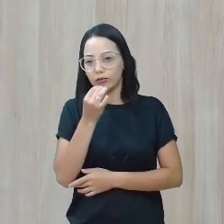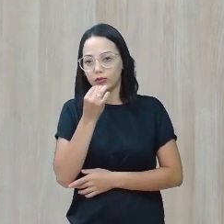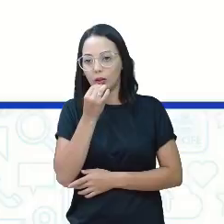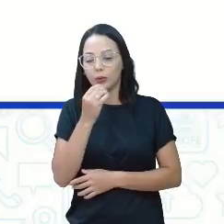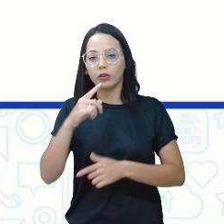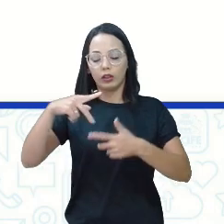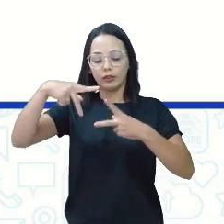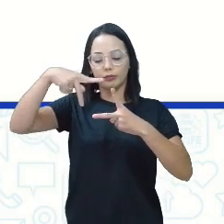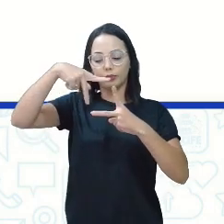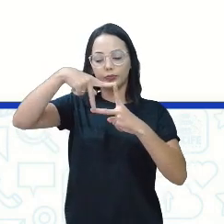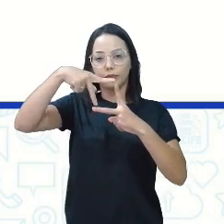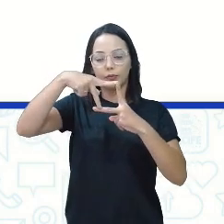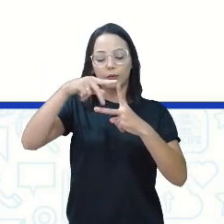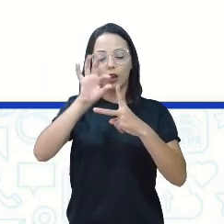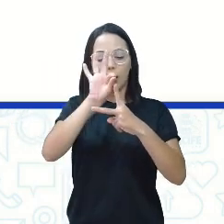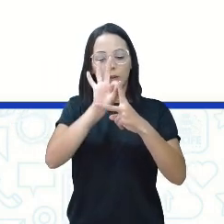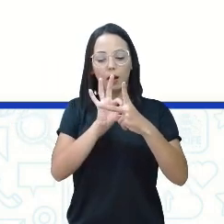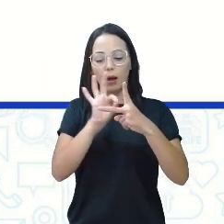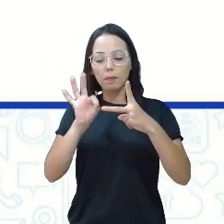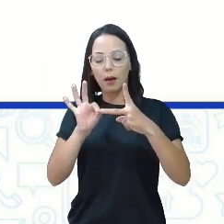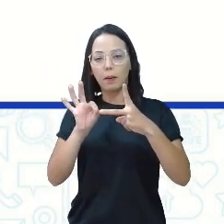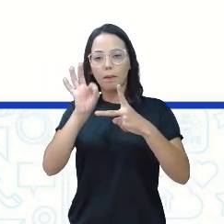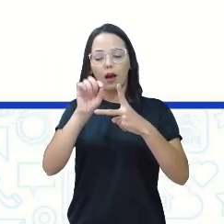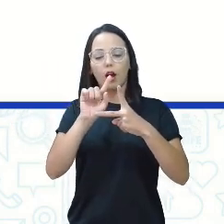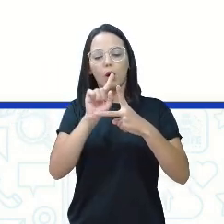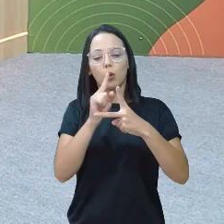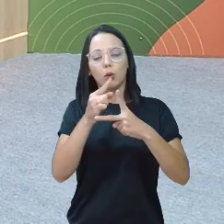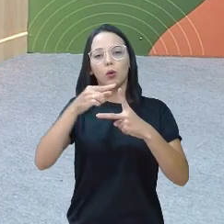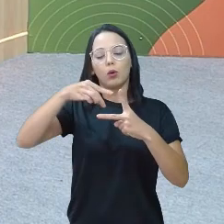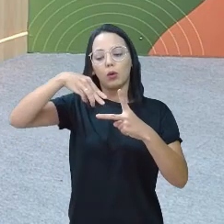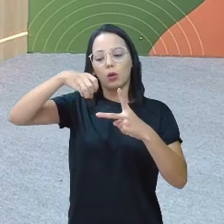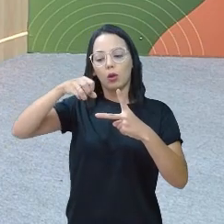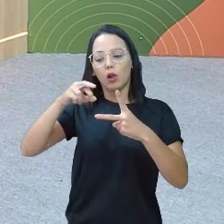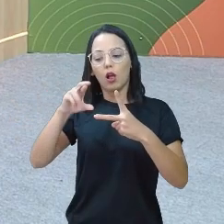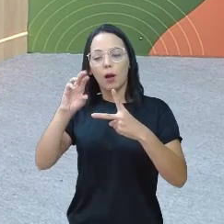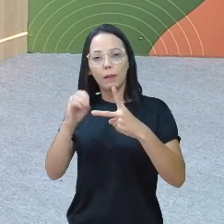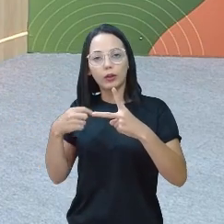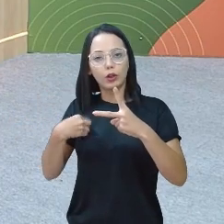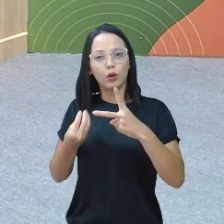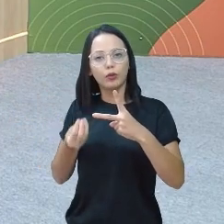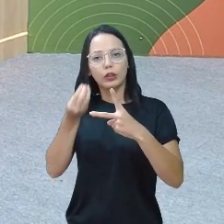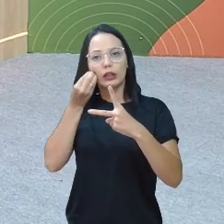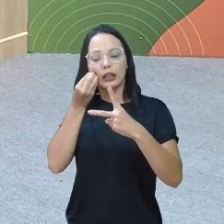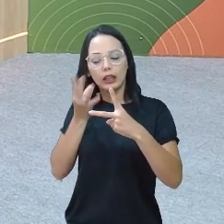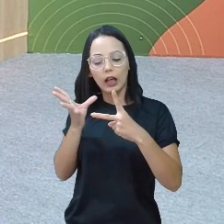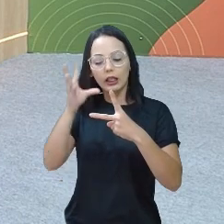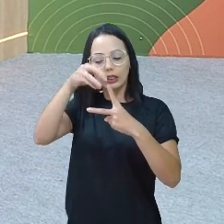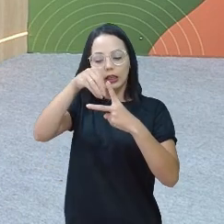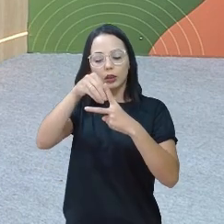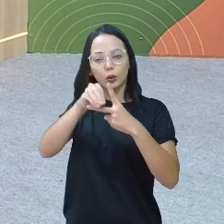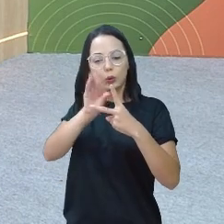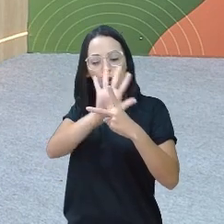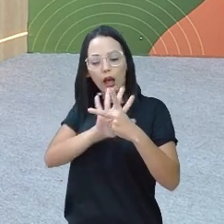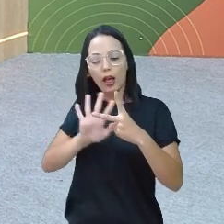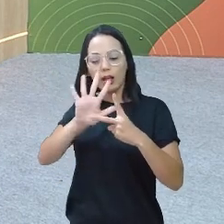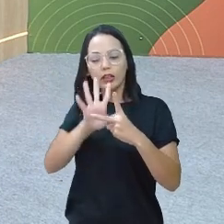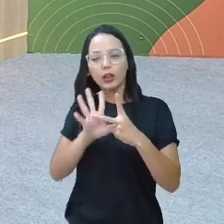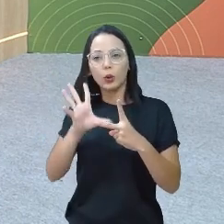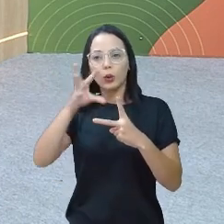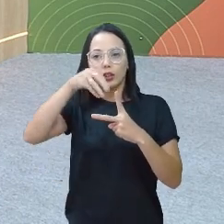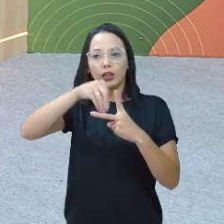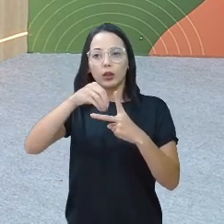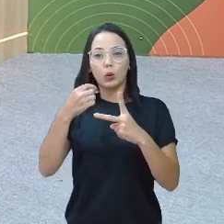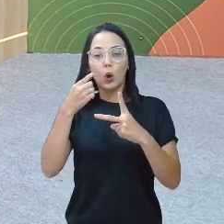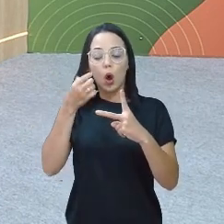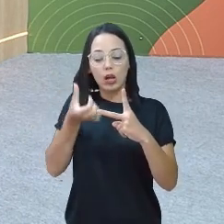uma cerâmica quadradinha, 1 metro por 1 metro, e eu vou tentar colocar dentro desse retângulo aí, ó,